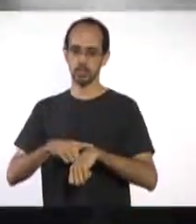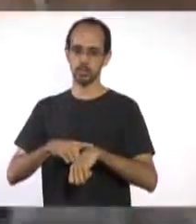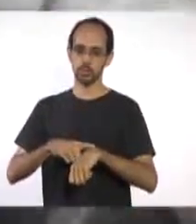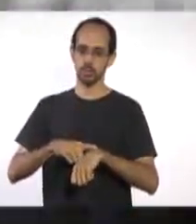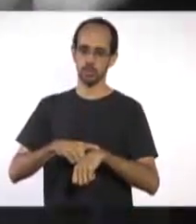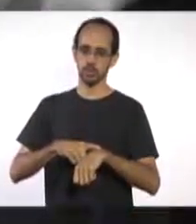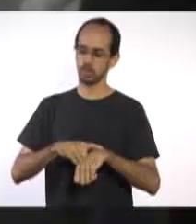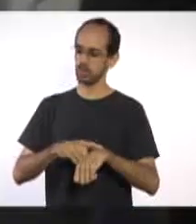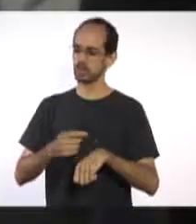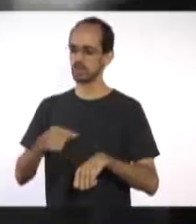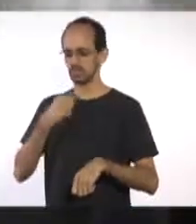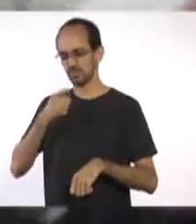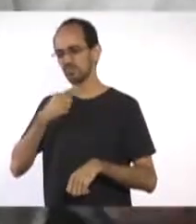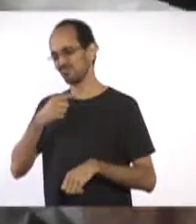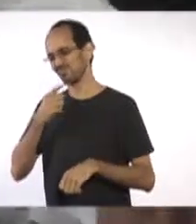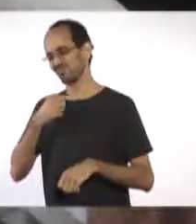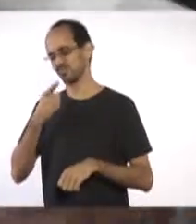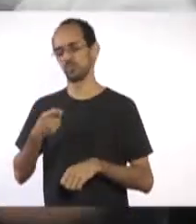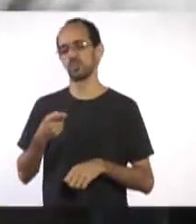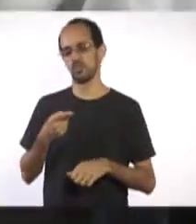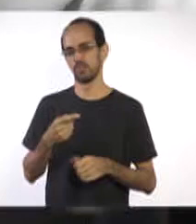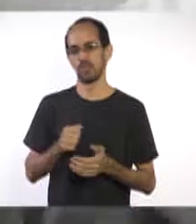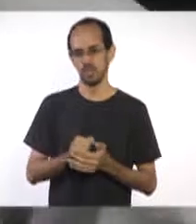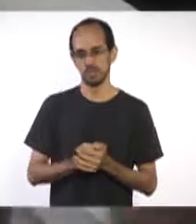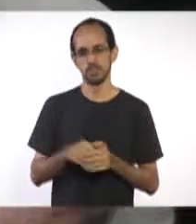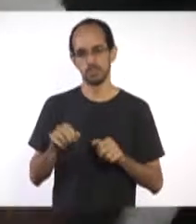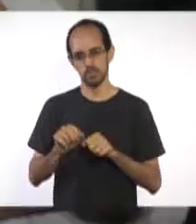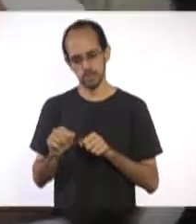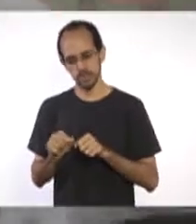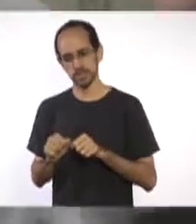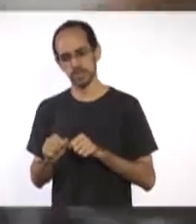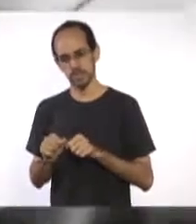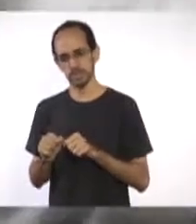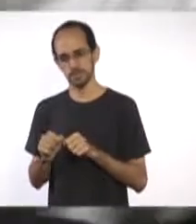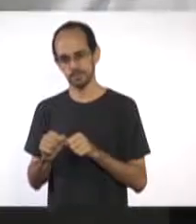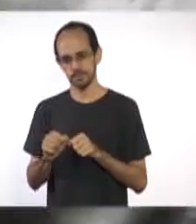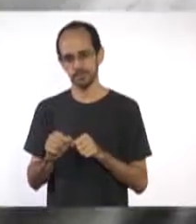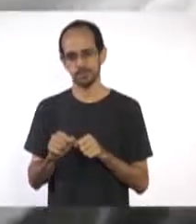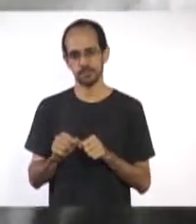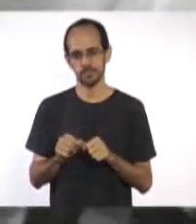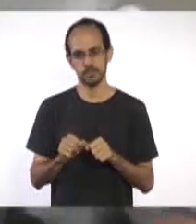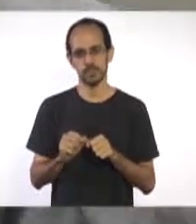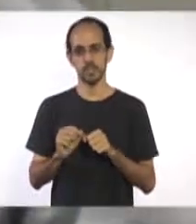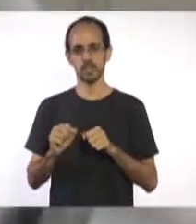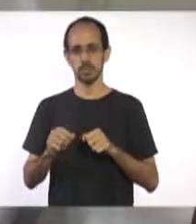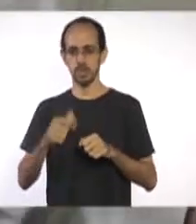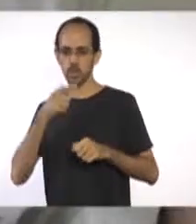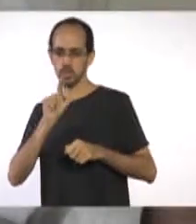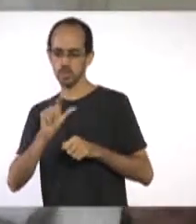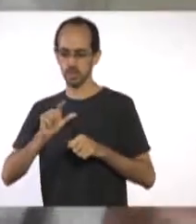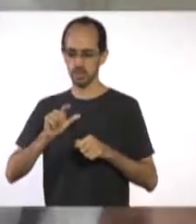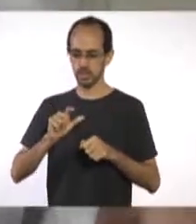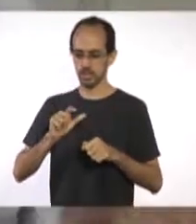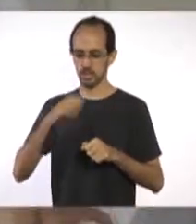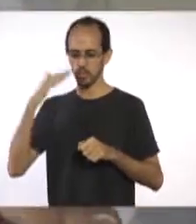questionável, abominável, entendeu? Para que realmente tenha sucesso na sua